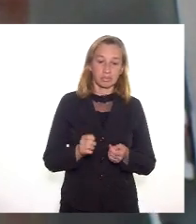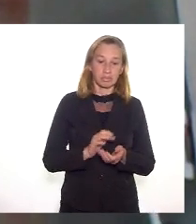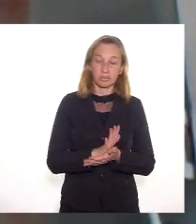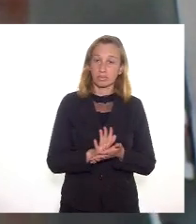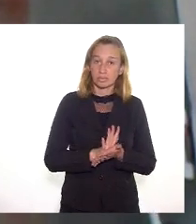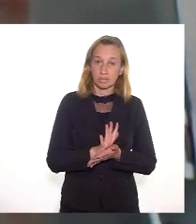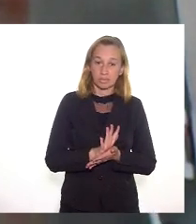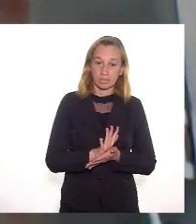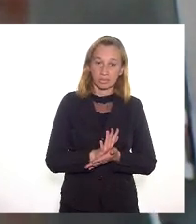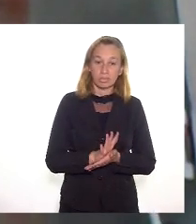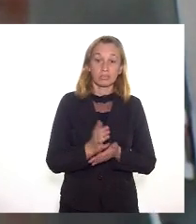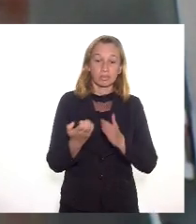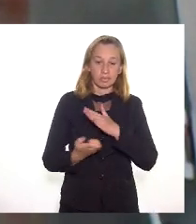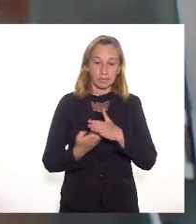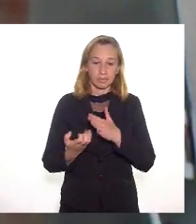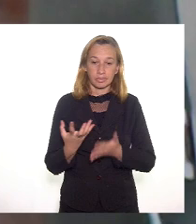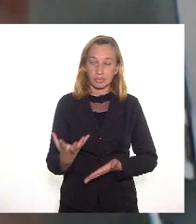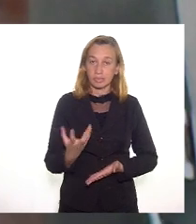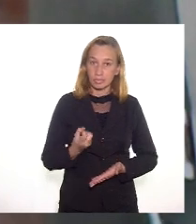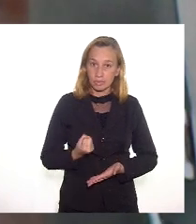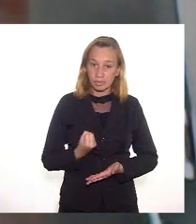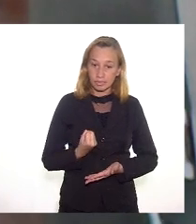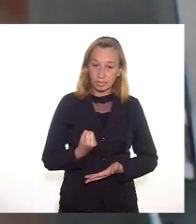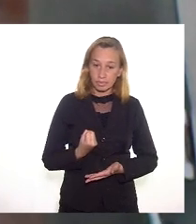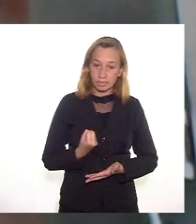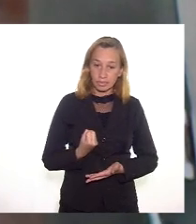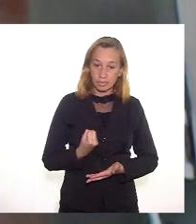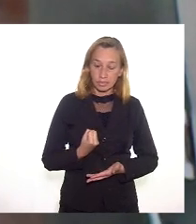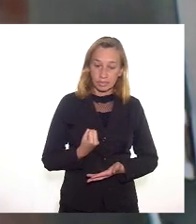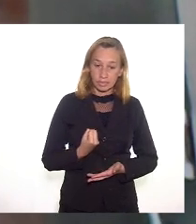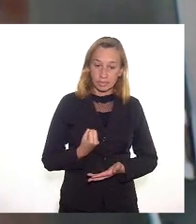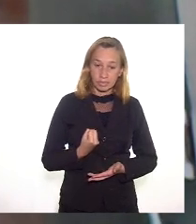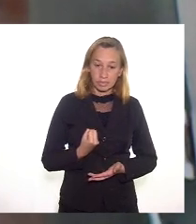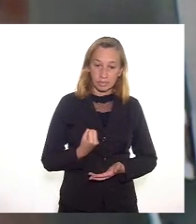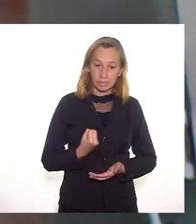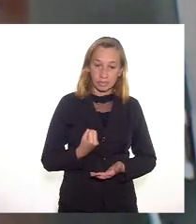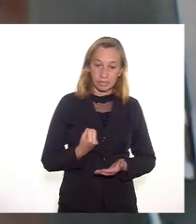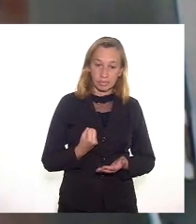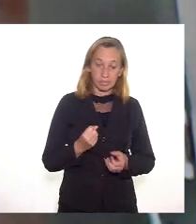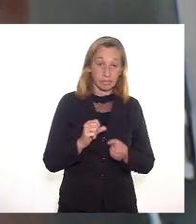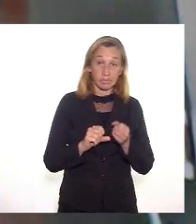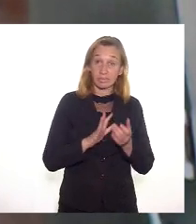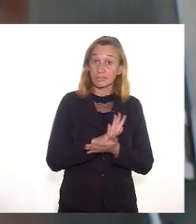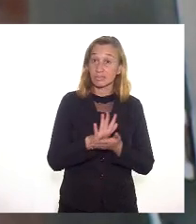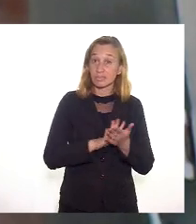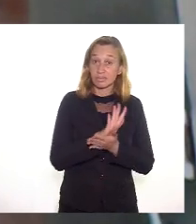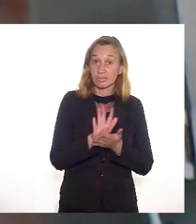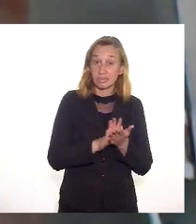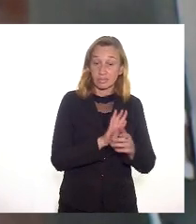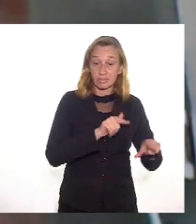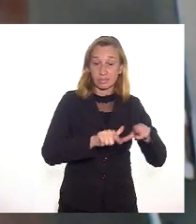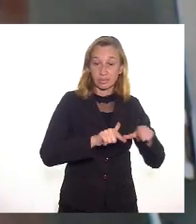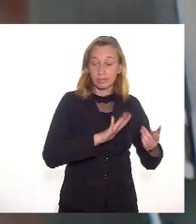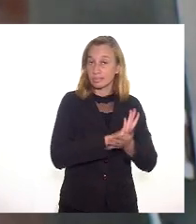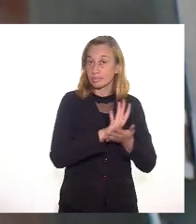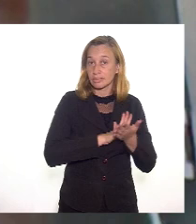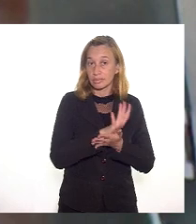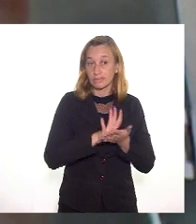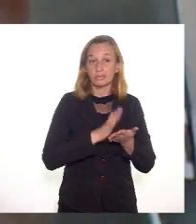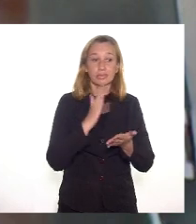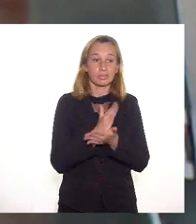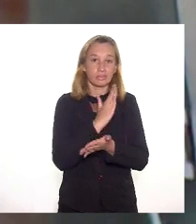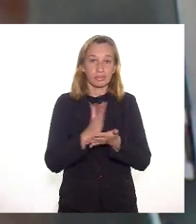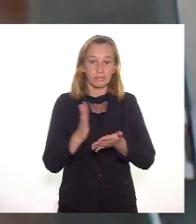E as empresas que recebiam esse benefício sequer geravam qualquer tipo de emprego e, por muitas vezes, acabam causando